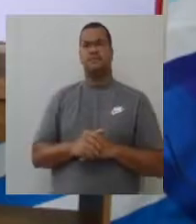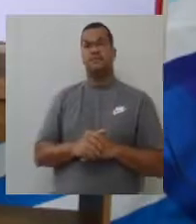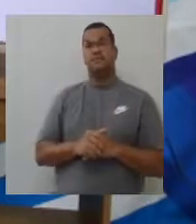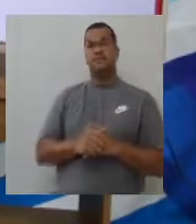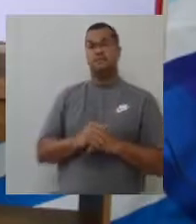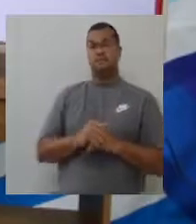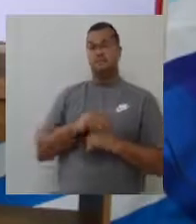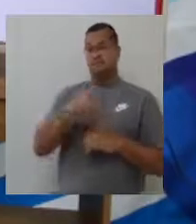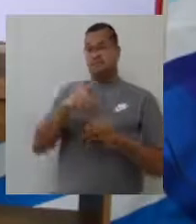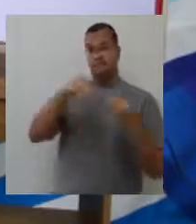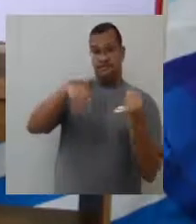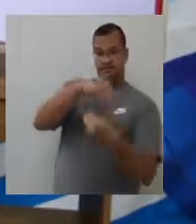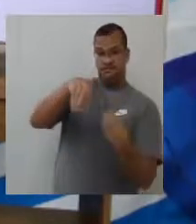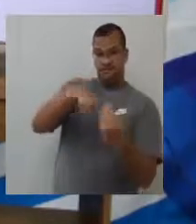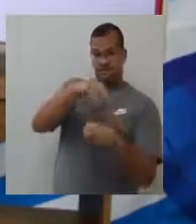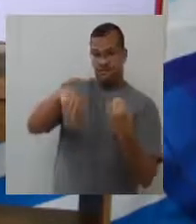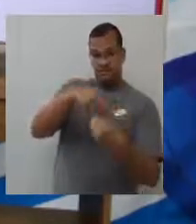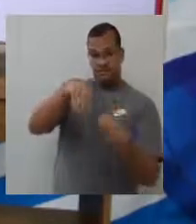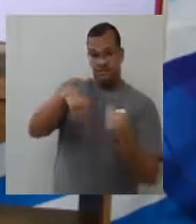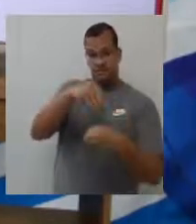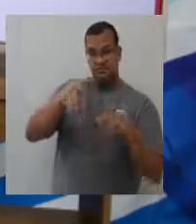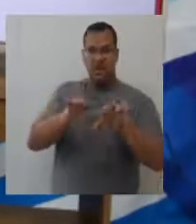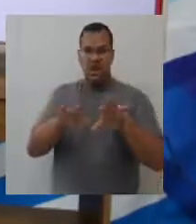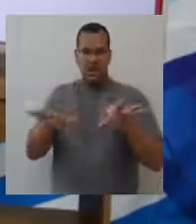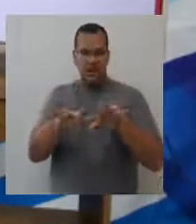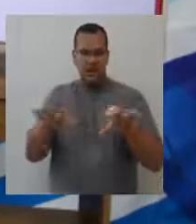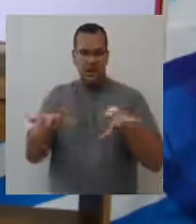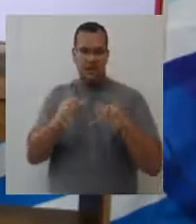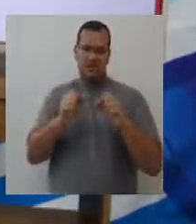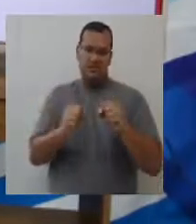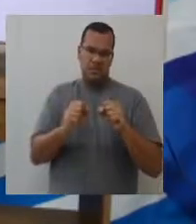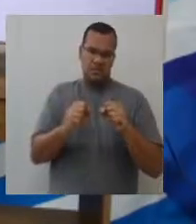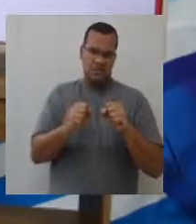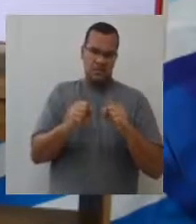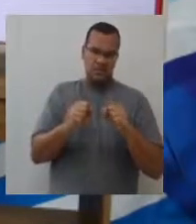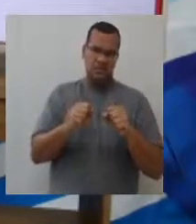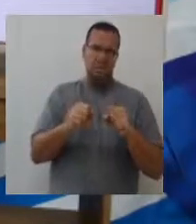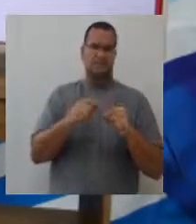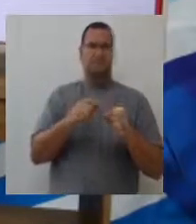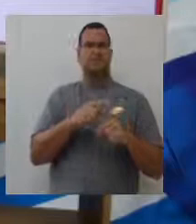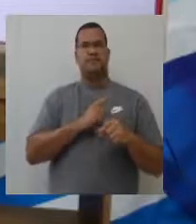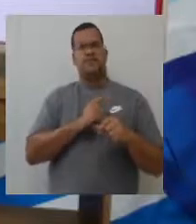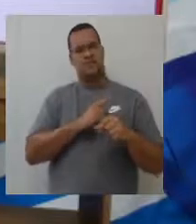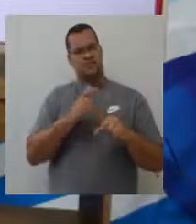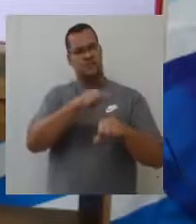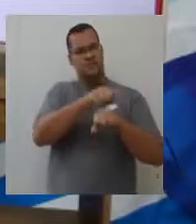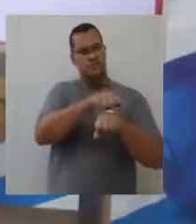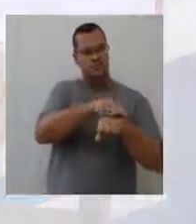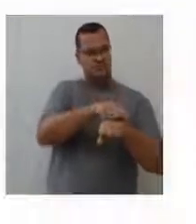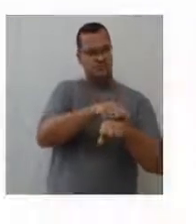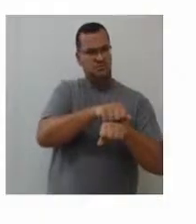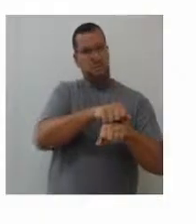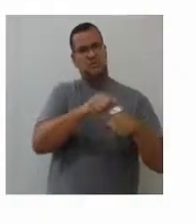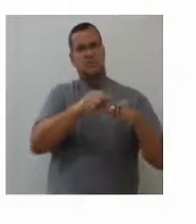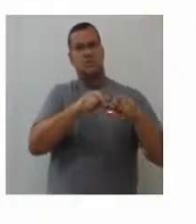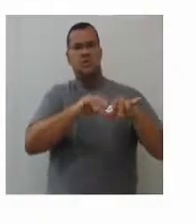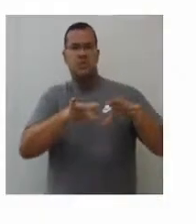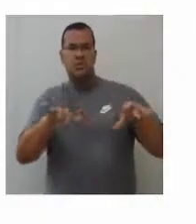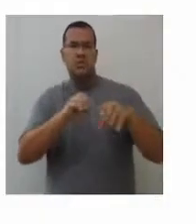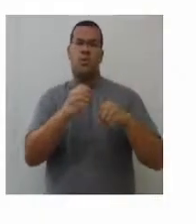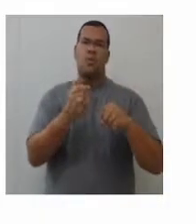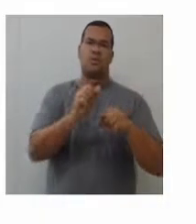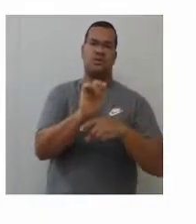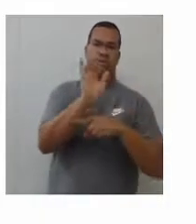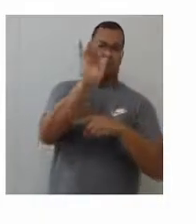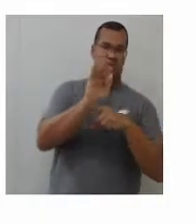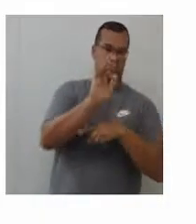Numa solução líquida, o soluto pode ser sólido, líquido e gasoso, tá? E o